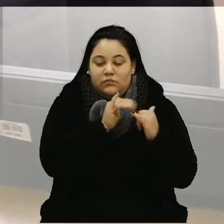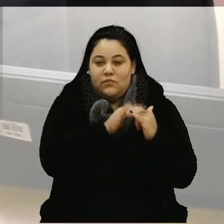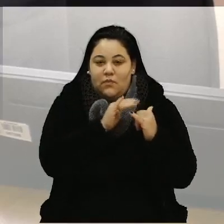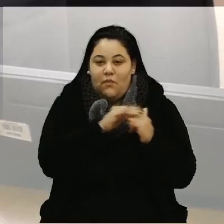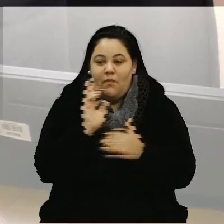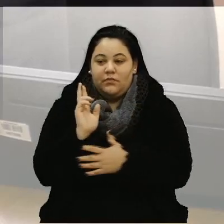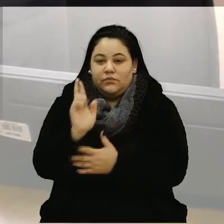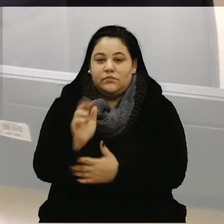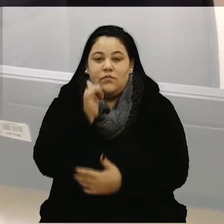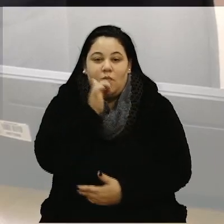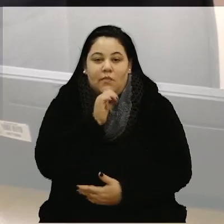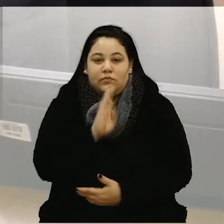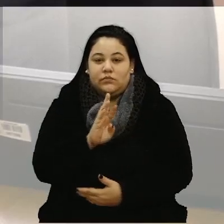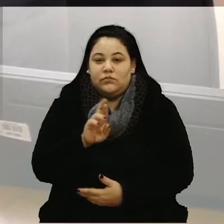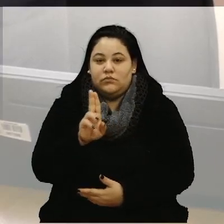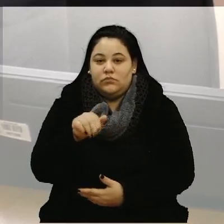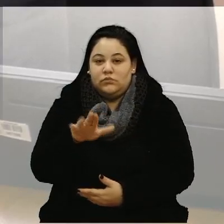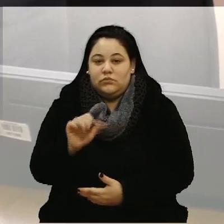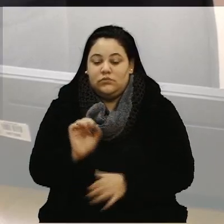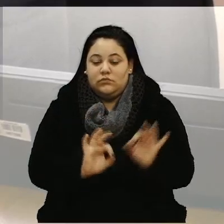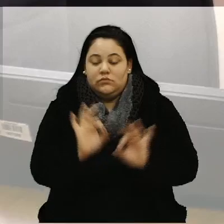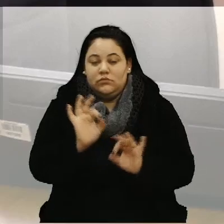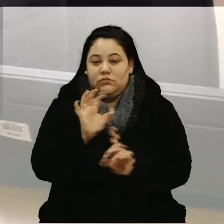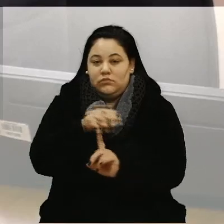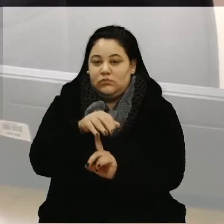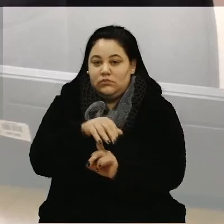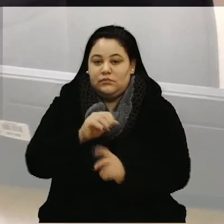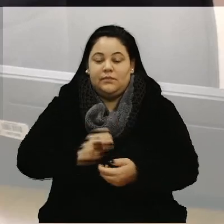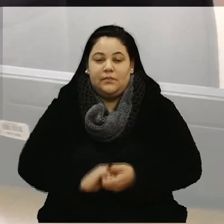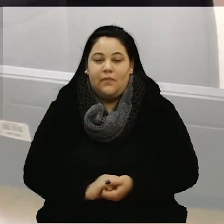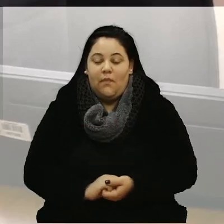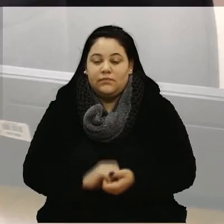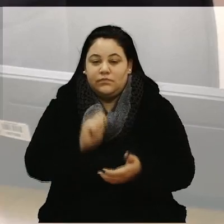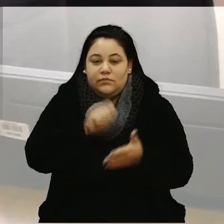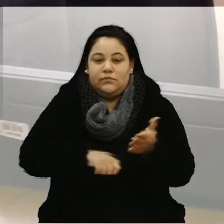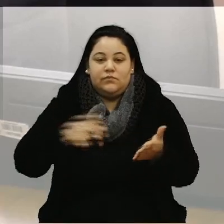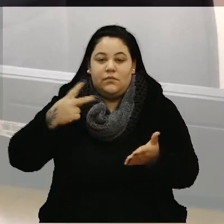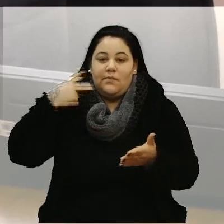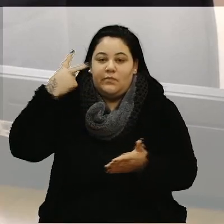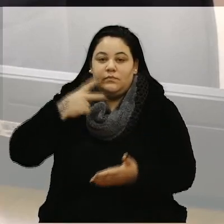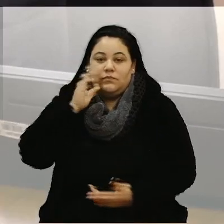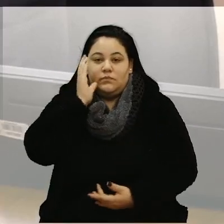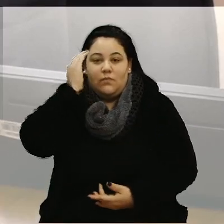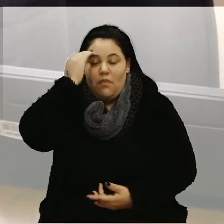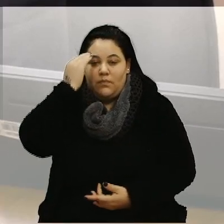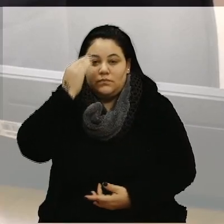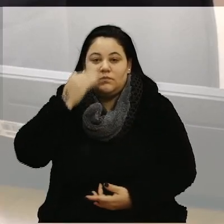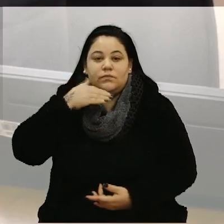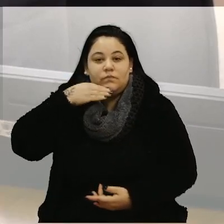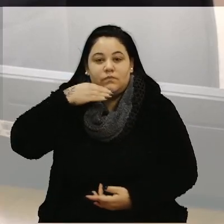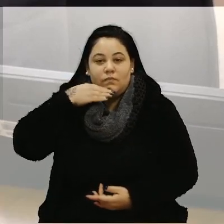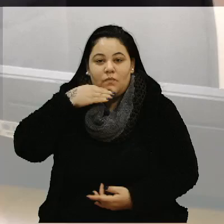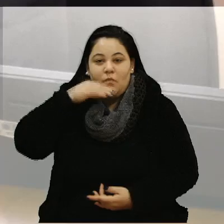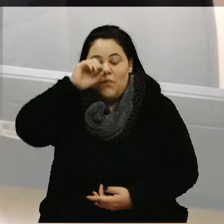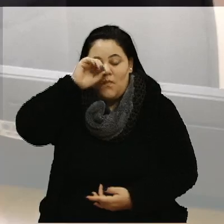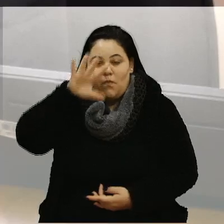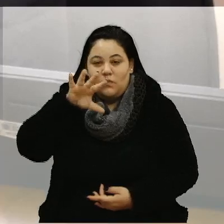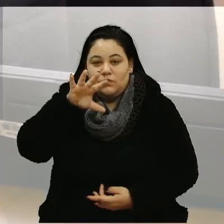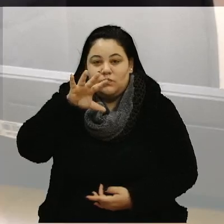Bruna Viapiana Felipe, organizadora da feira. Vem assinado pelo vereador Felipe Grêmio Maier, Alexandre Bortoluz, Elisandro